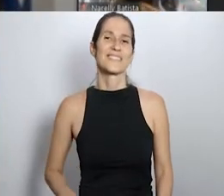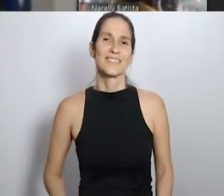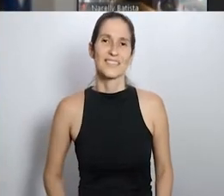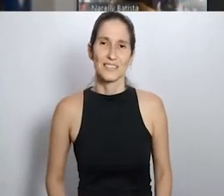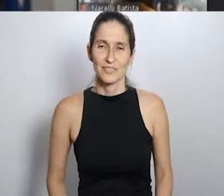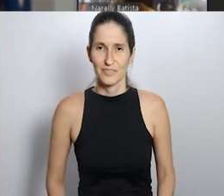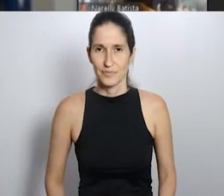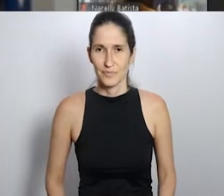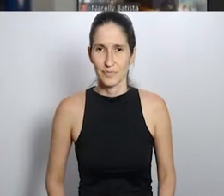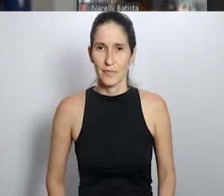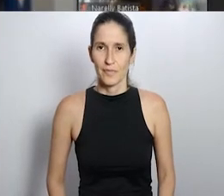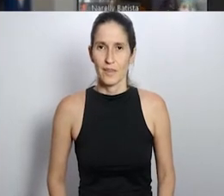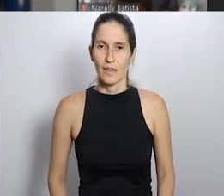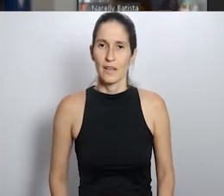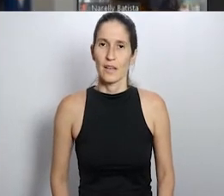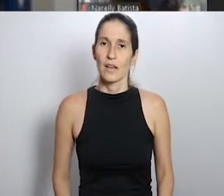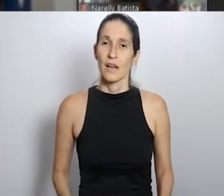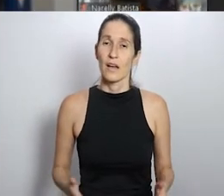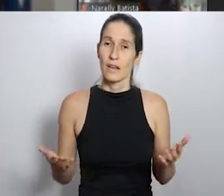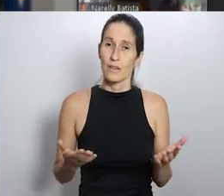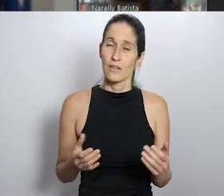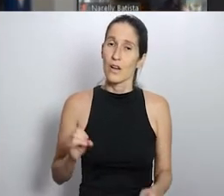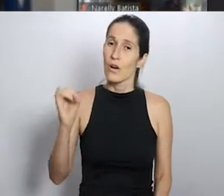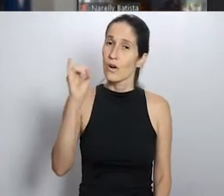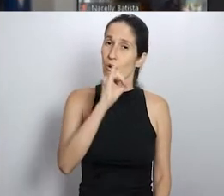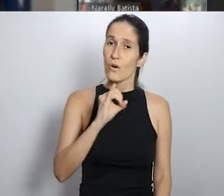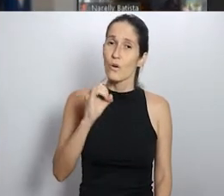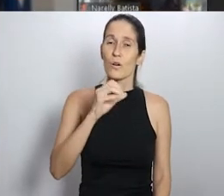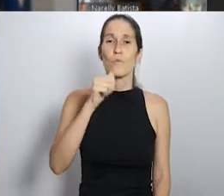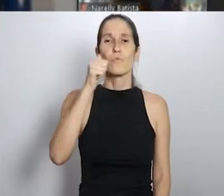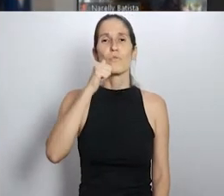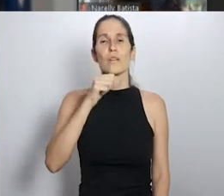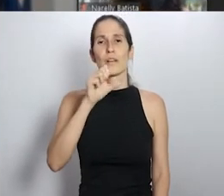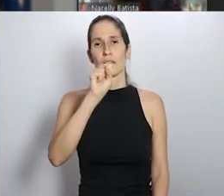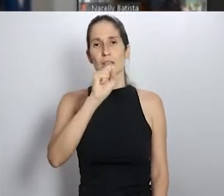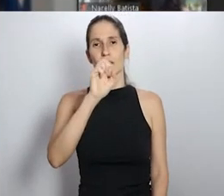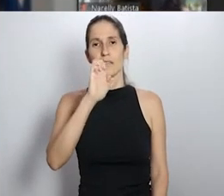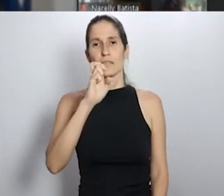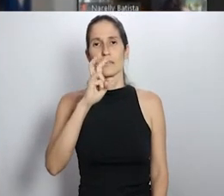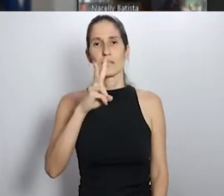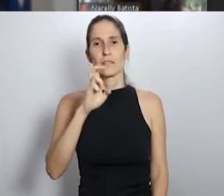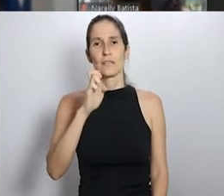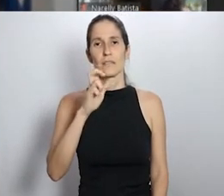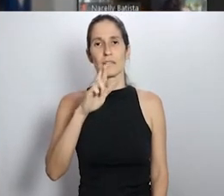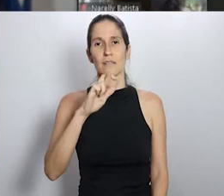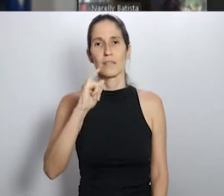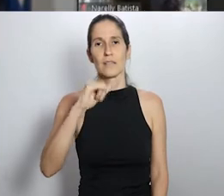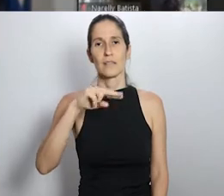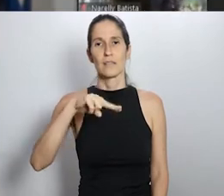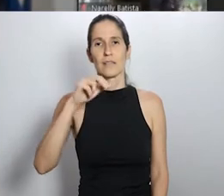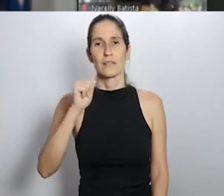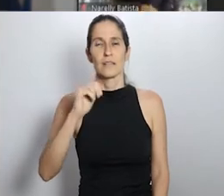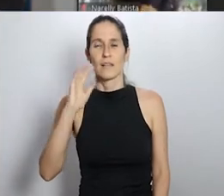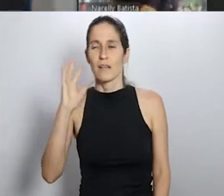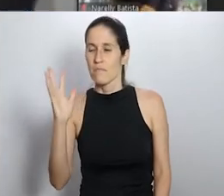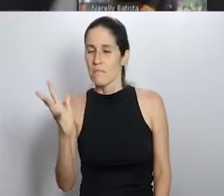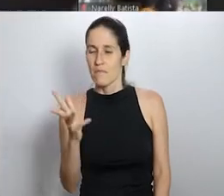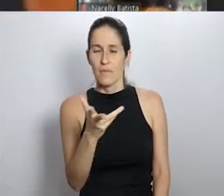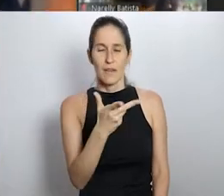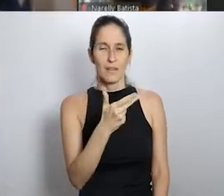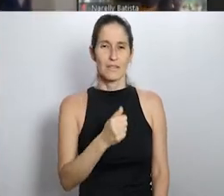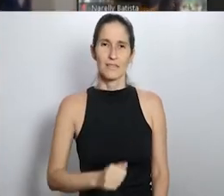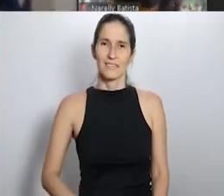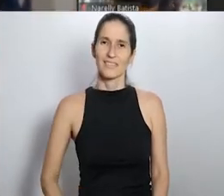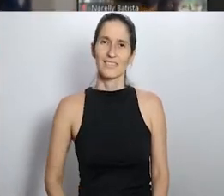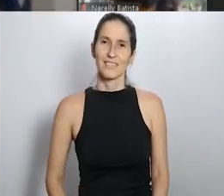O cara cai em pé, corre deitado e toma um banho sem molhar, assim. Agora eu também queria dar um alô e uma boa tarde para a Severina Baracho, que está ali altamente. Olha como